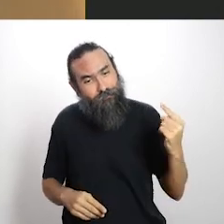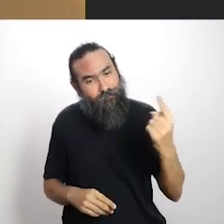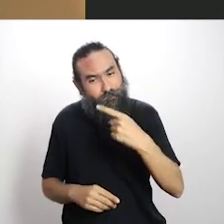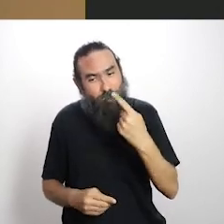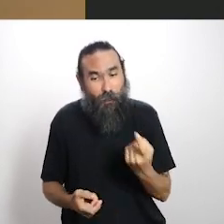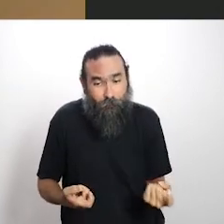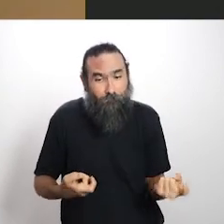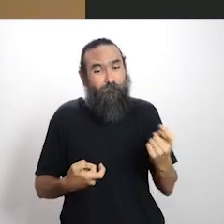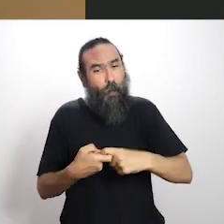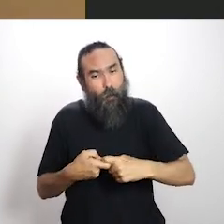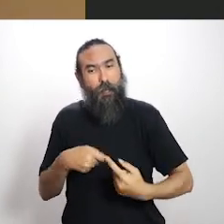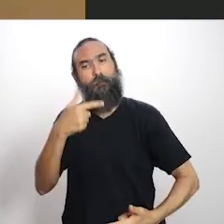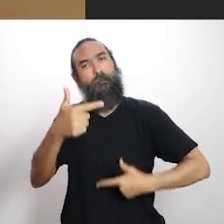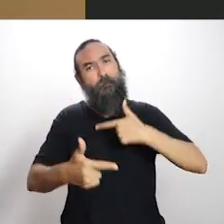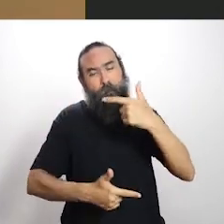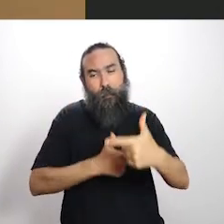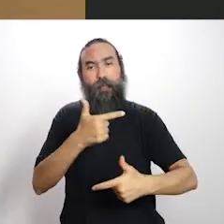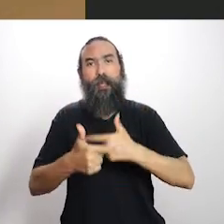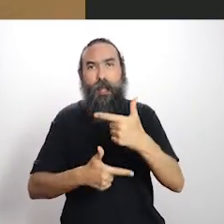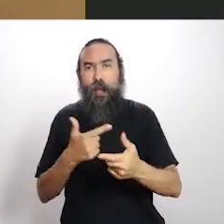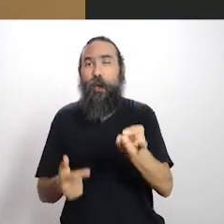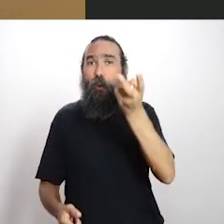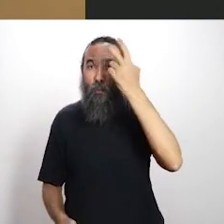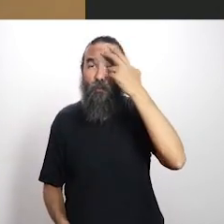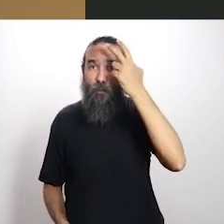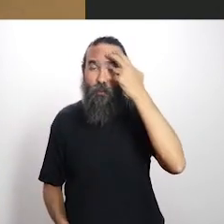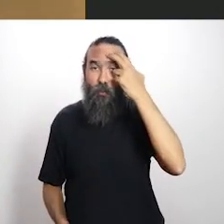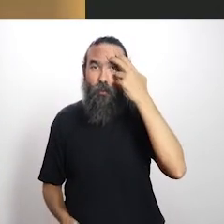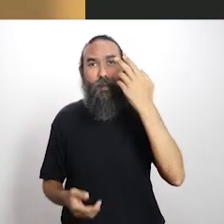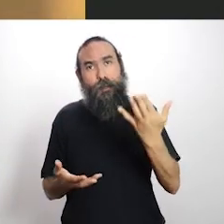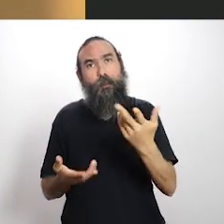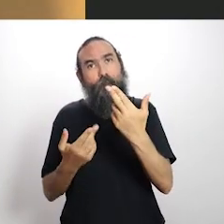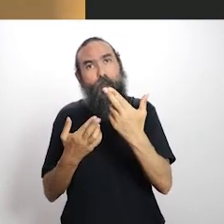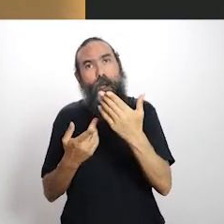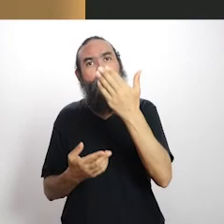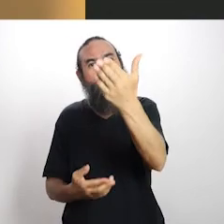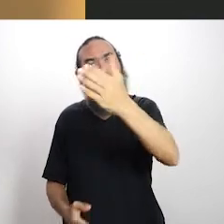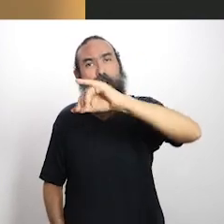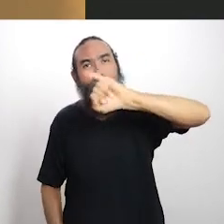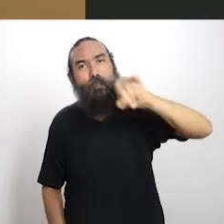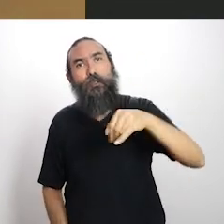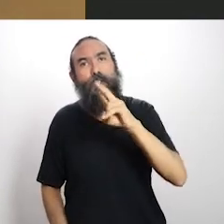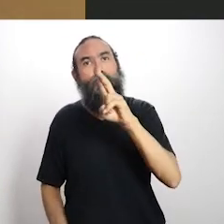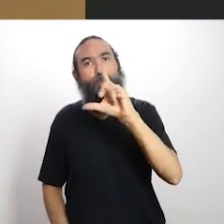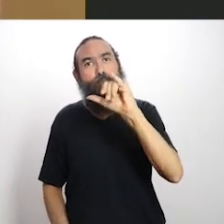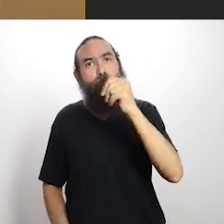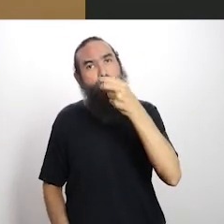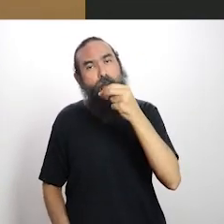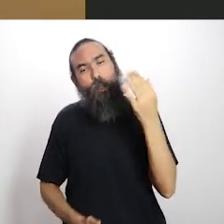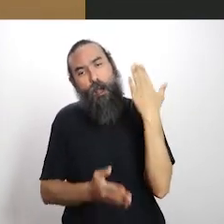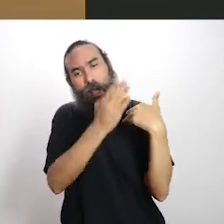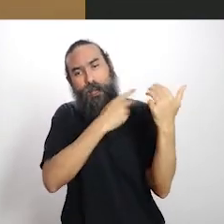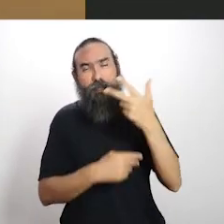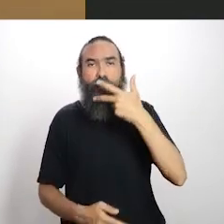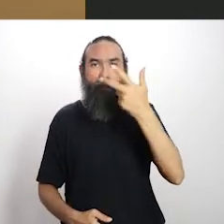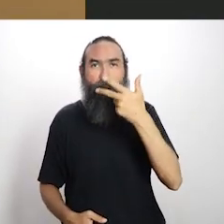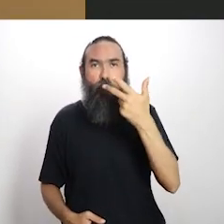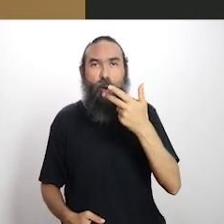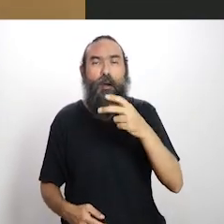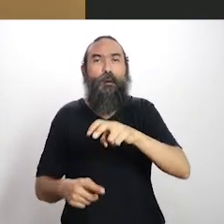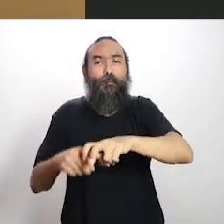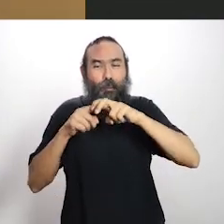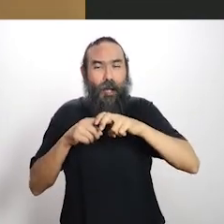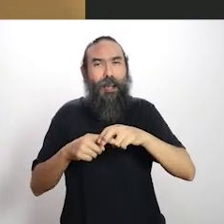pela pandemia então a lei tem uma inteligência que precisa ser zelada eu já fiz 85 lives